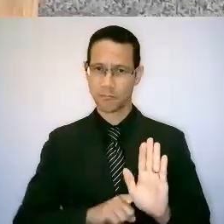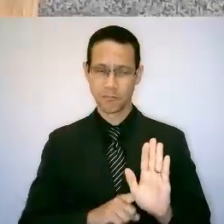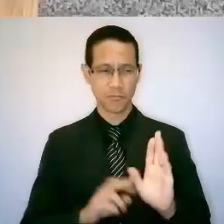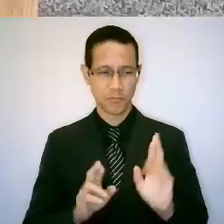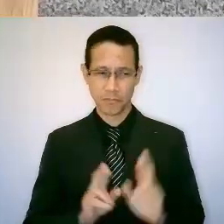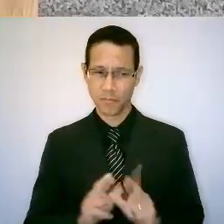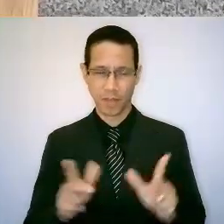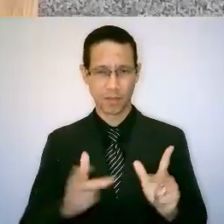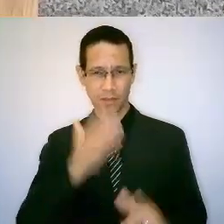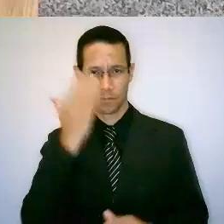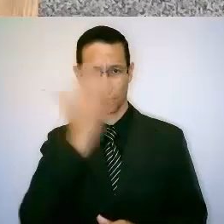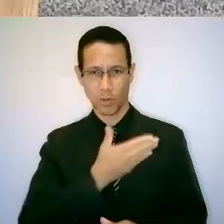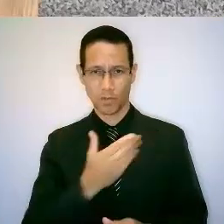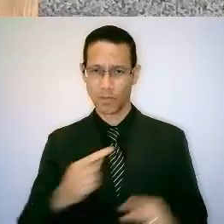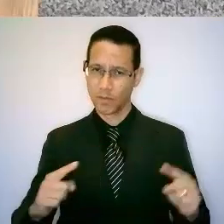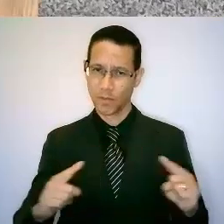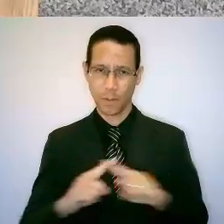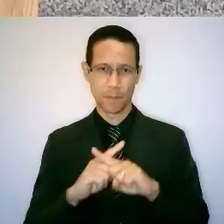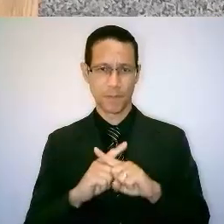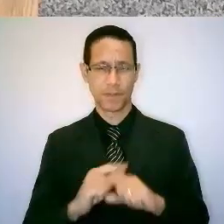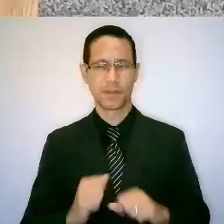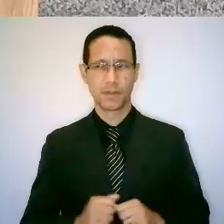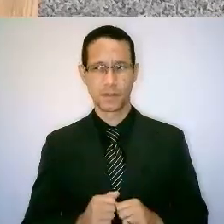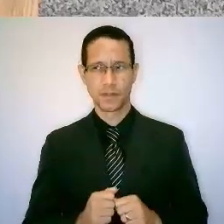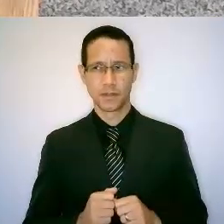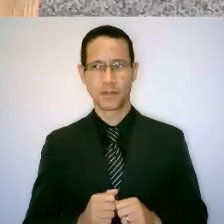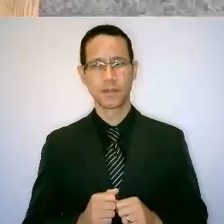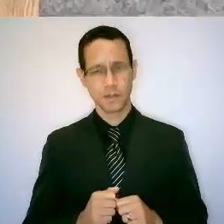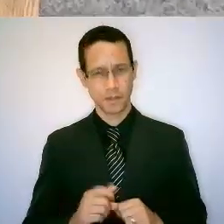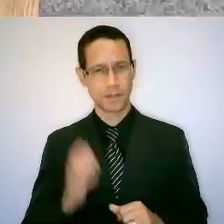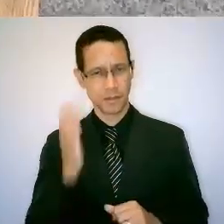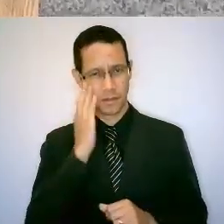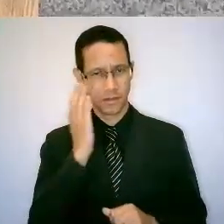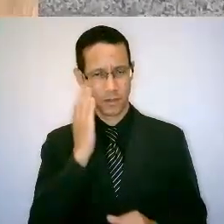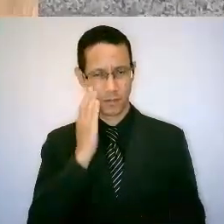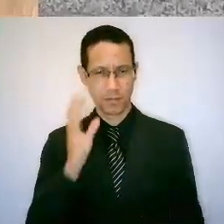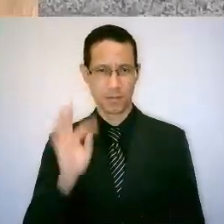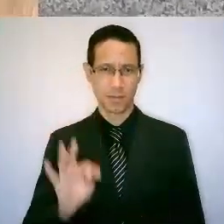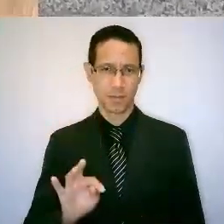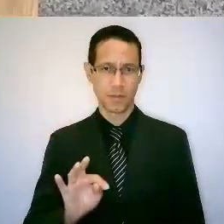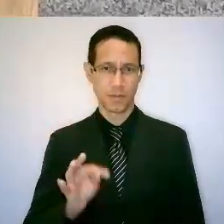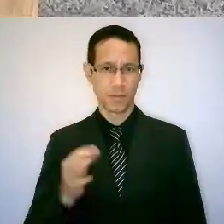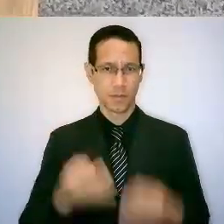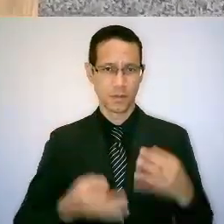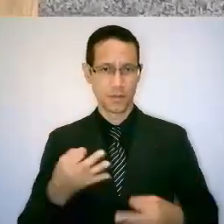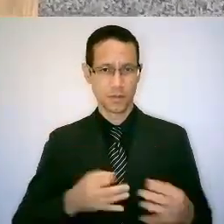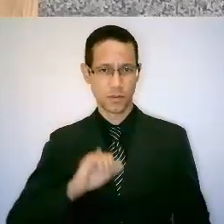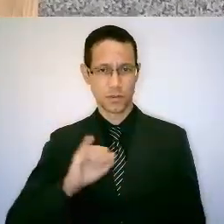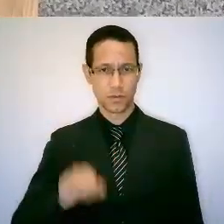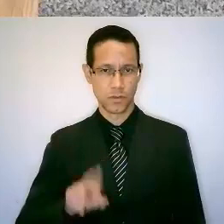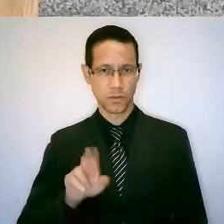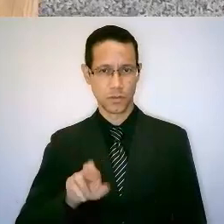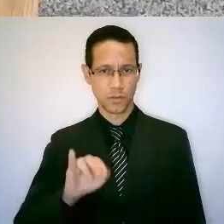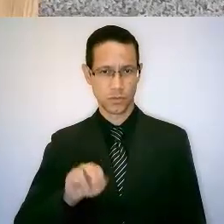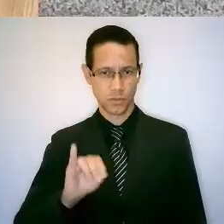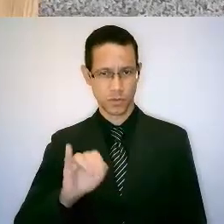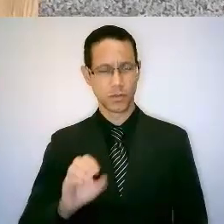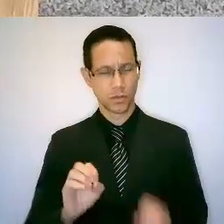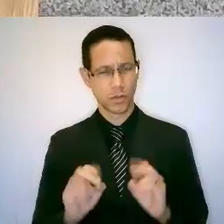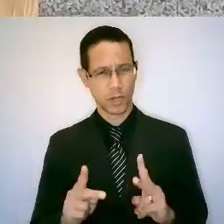excelente sabemos que estamos falando de Tribunal do Júri sabemos que estamos falando de soberania dos vereditos mas nós temos uma